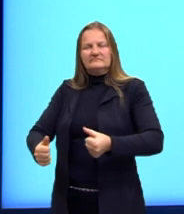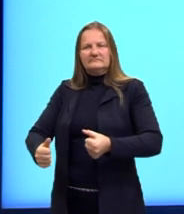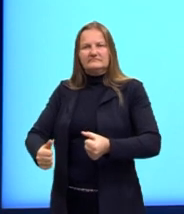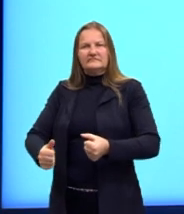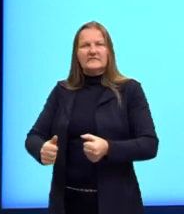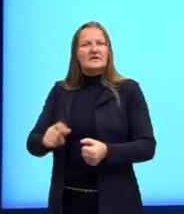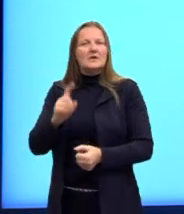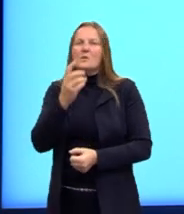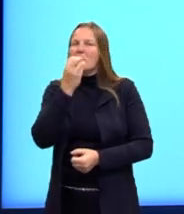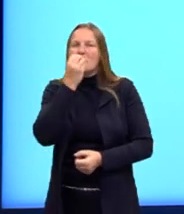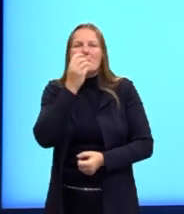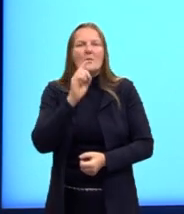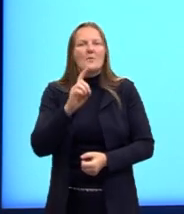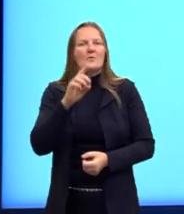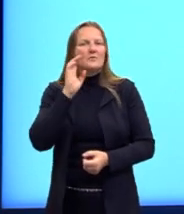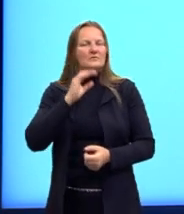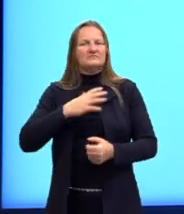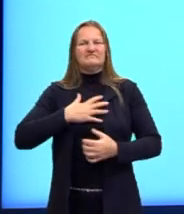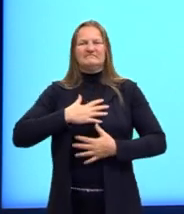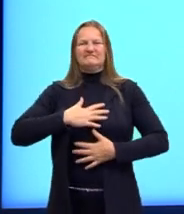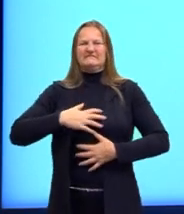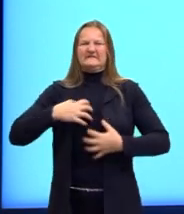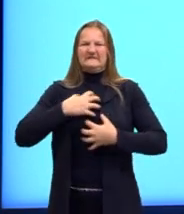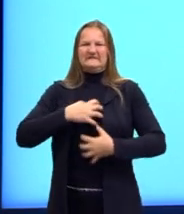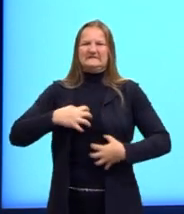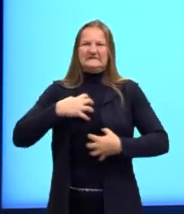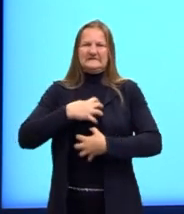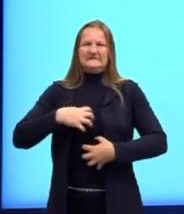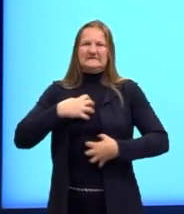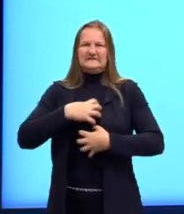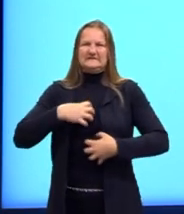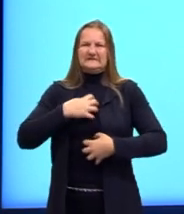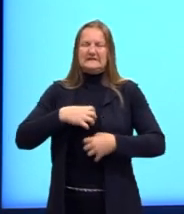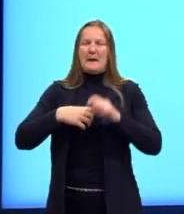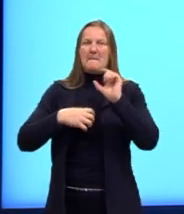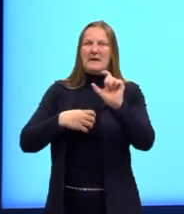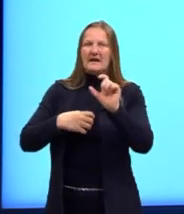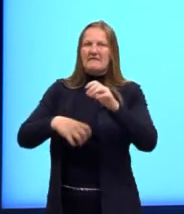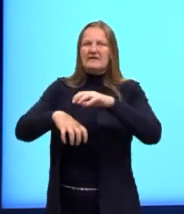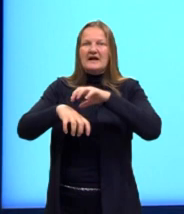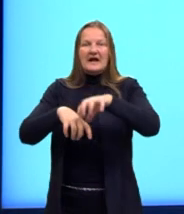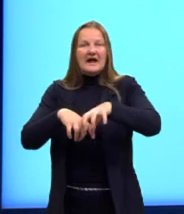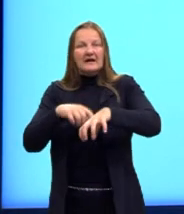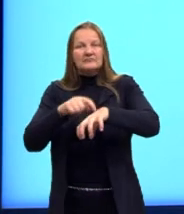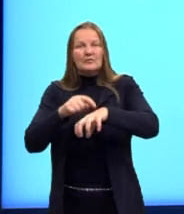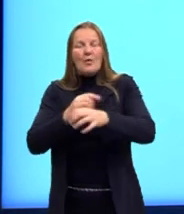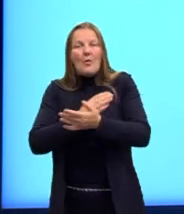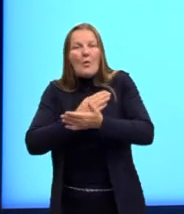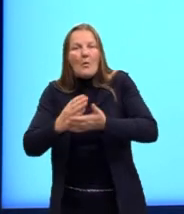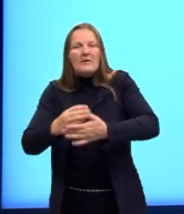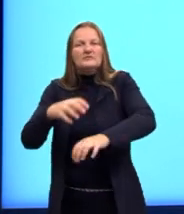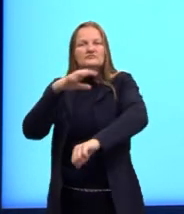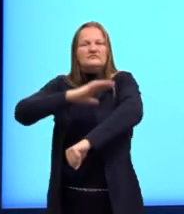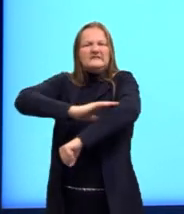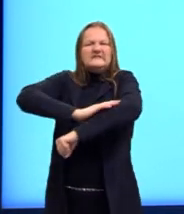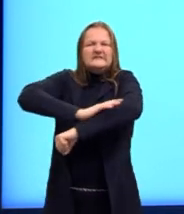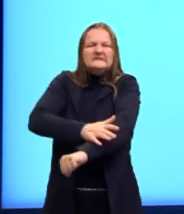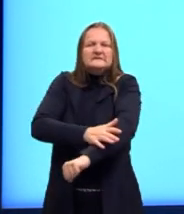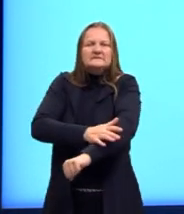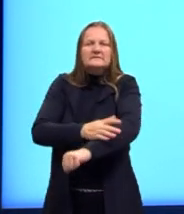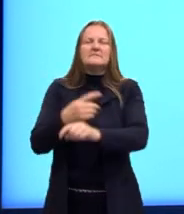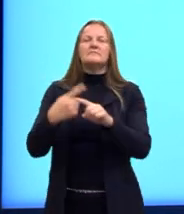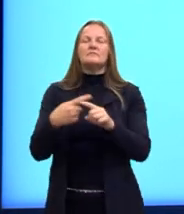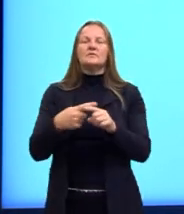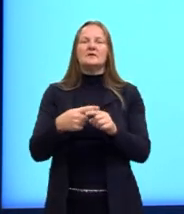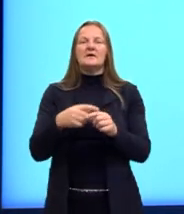trazendo ao termo uma conotação de origem racista porque que aqui a gente pode dizer que o uso da